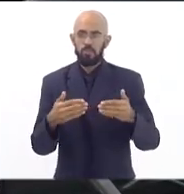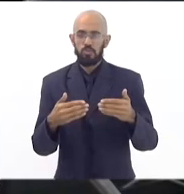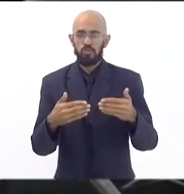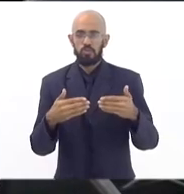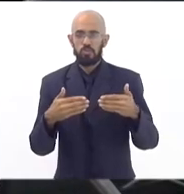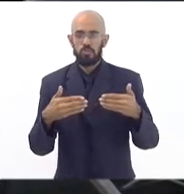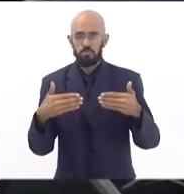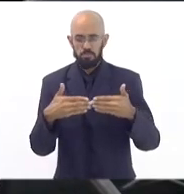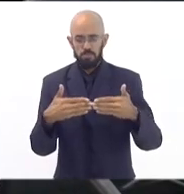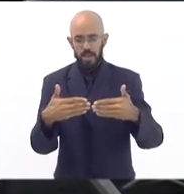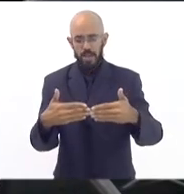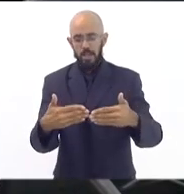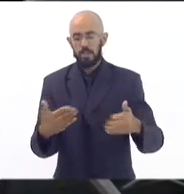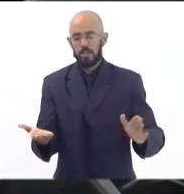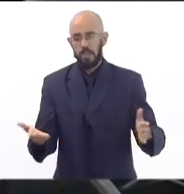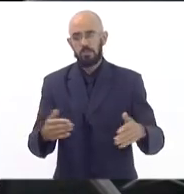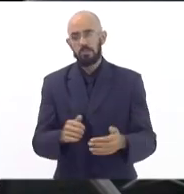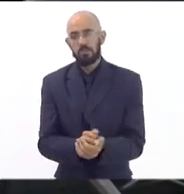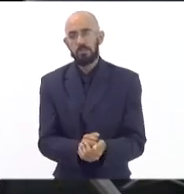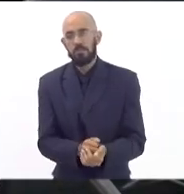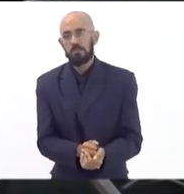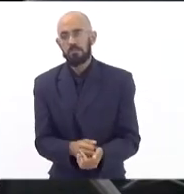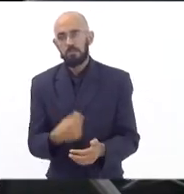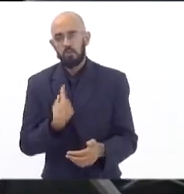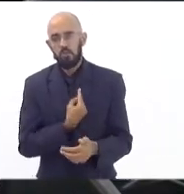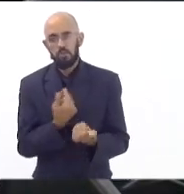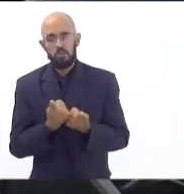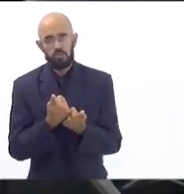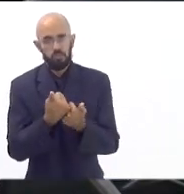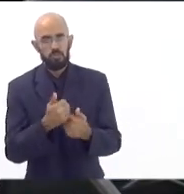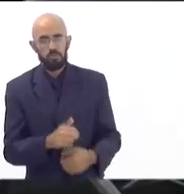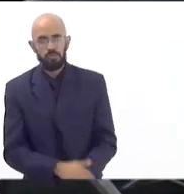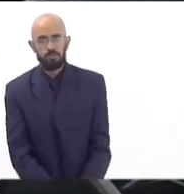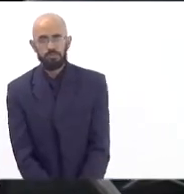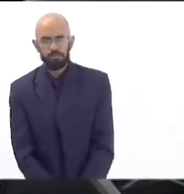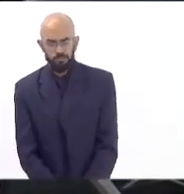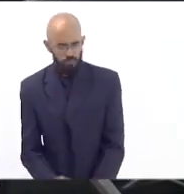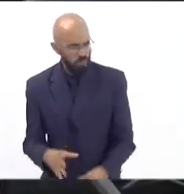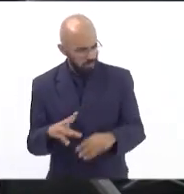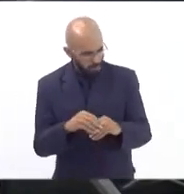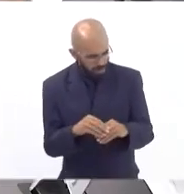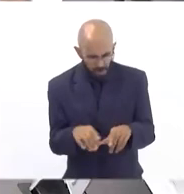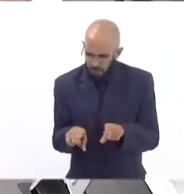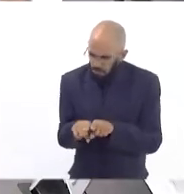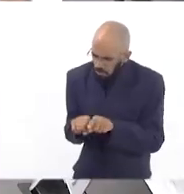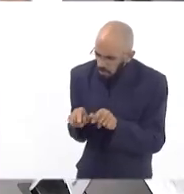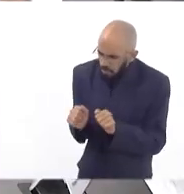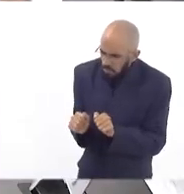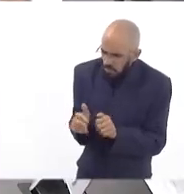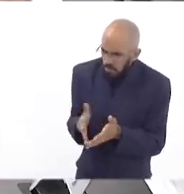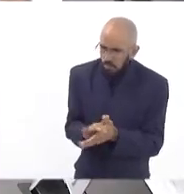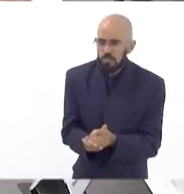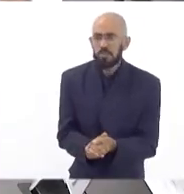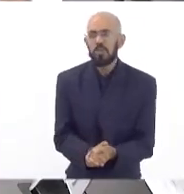os problemas que ela possa ter e necessite de nosso auxílio completar Coronel Carvalho um bom